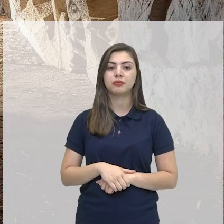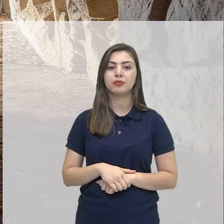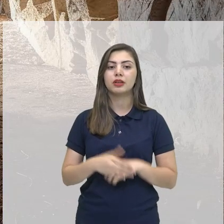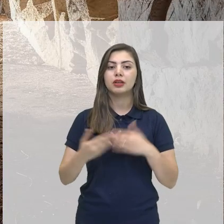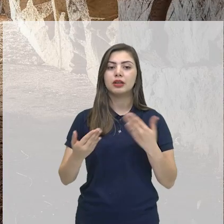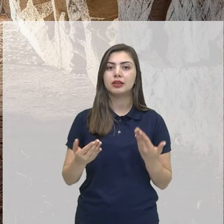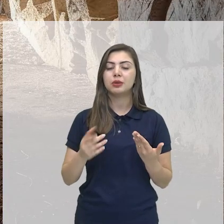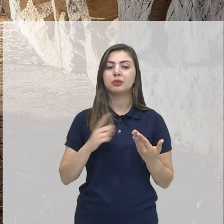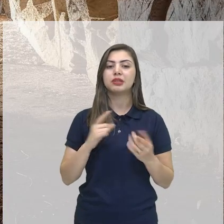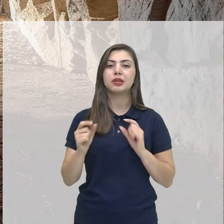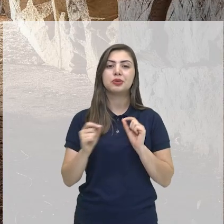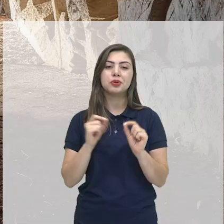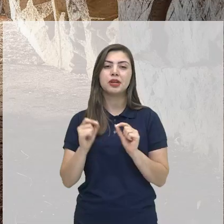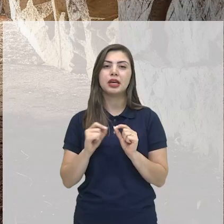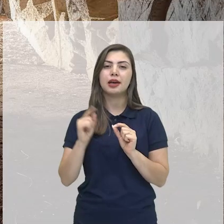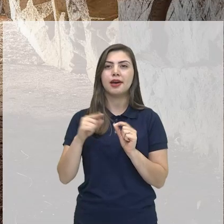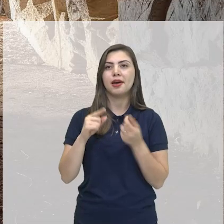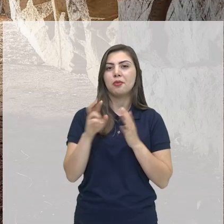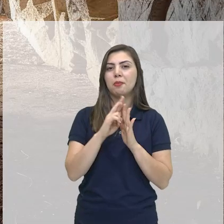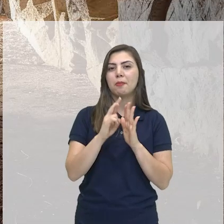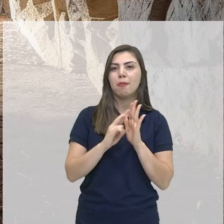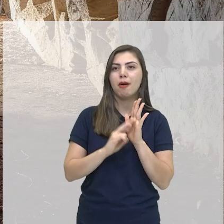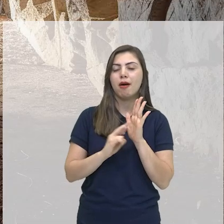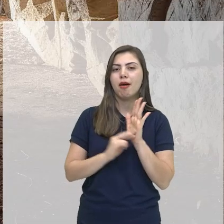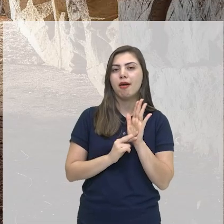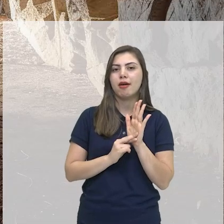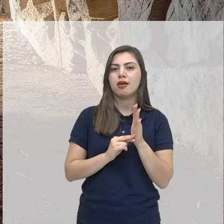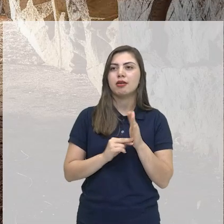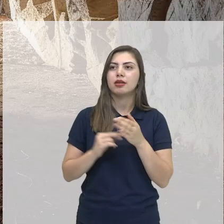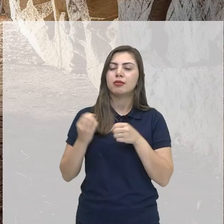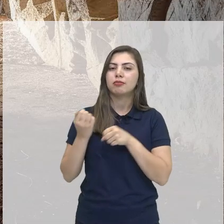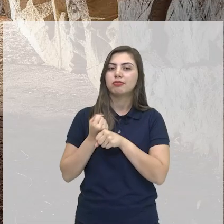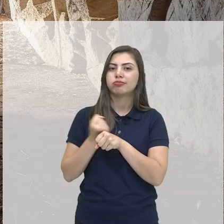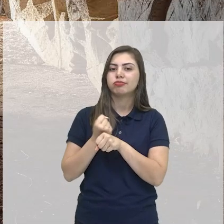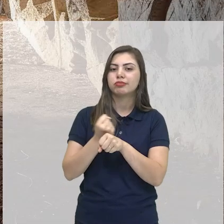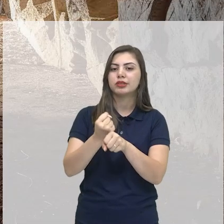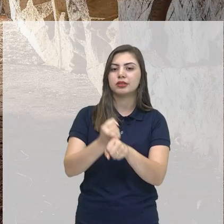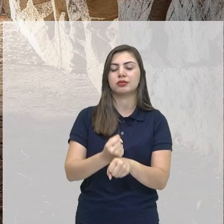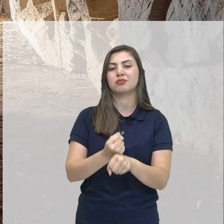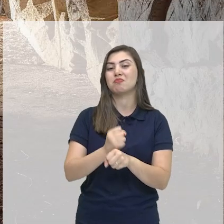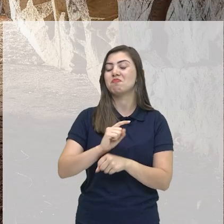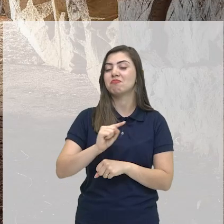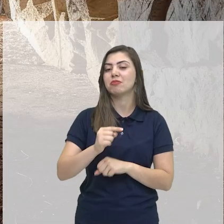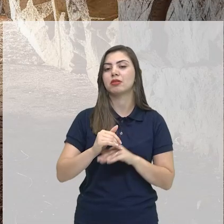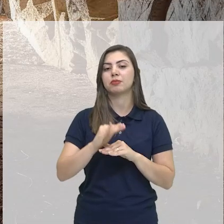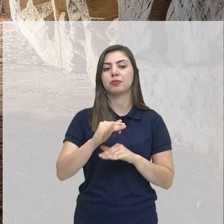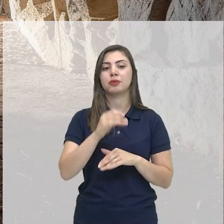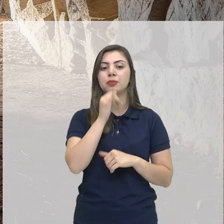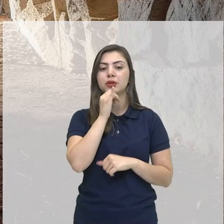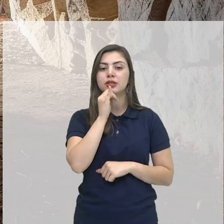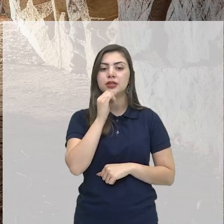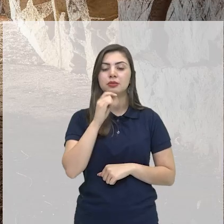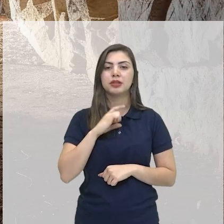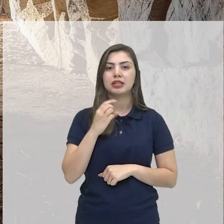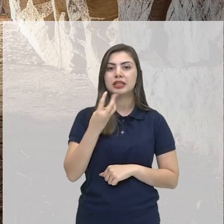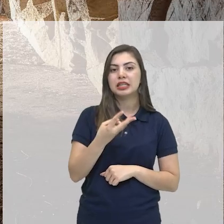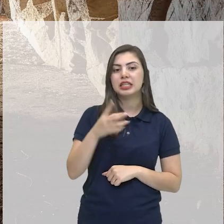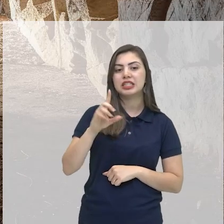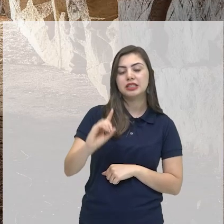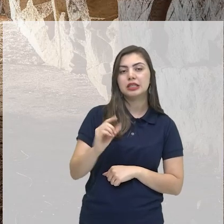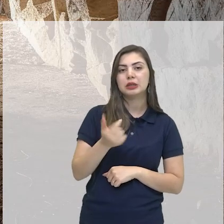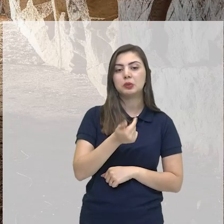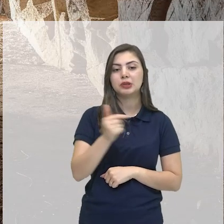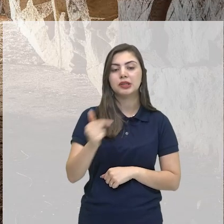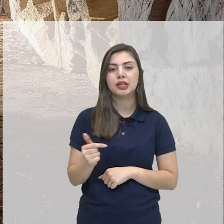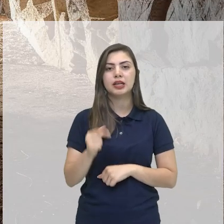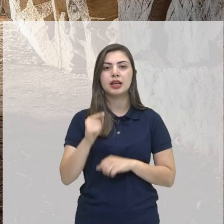momento. E a gente chegou num momento muito importante da história da sociedade e da história da arte, que foi o Egito.